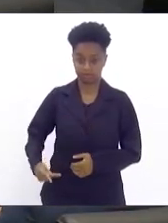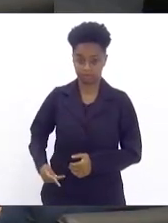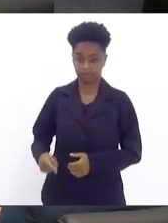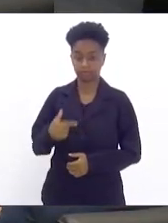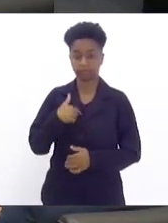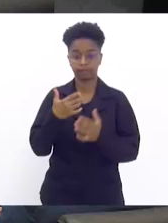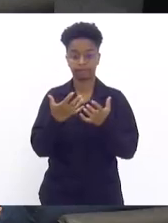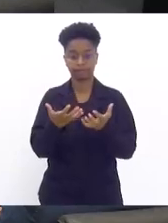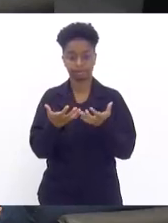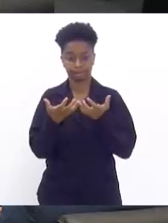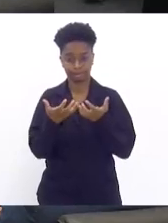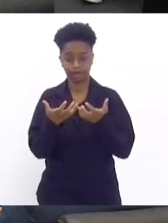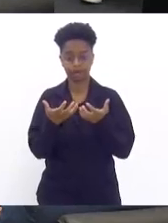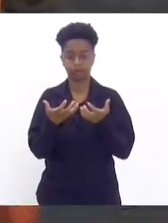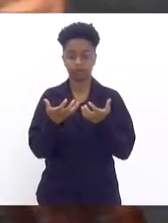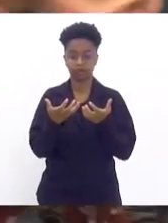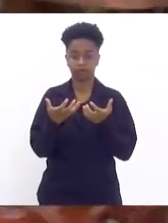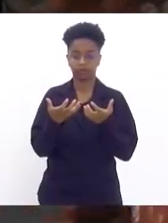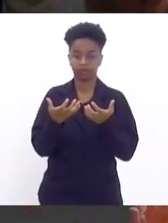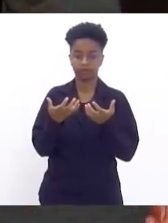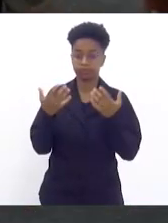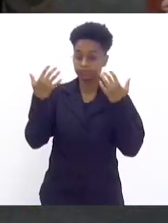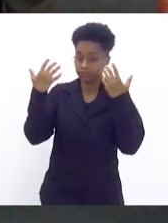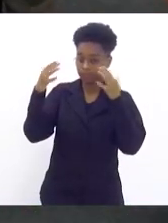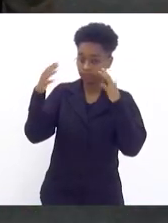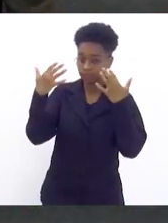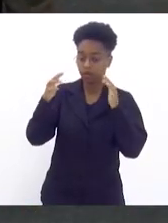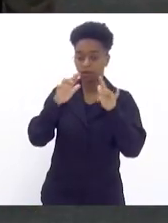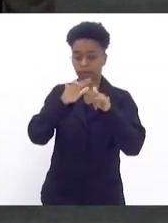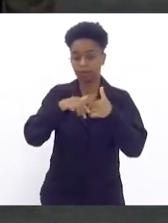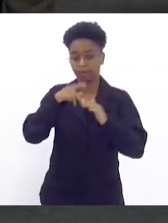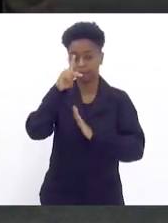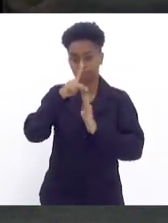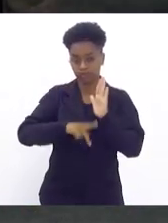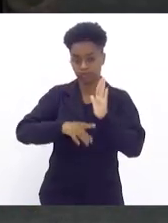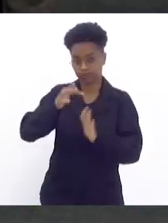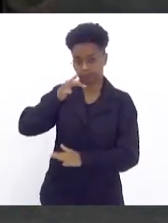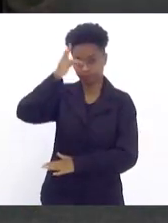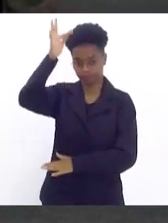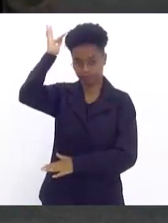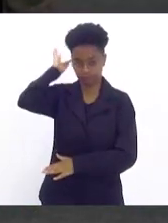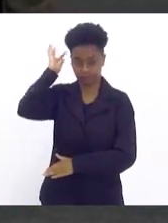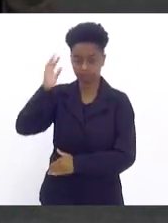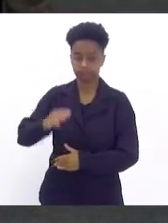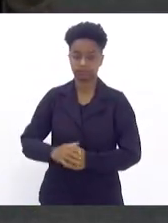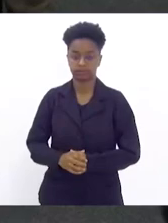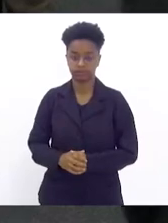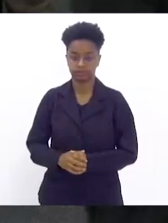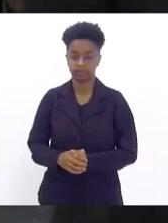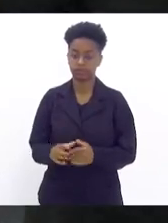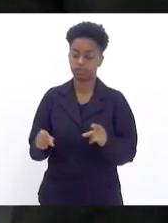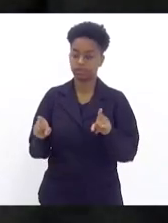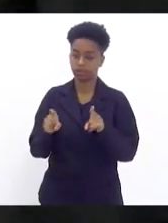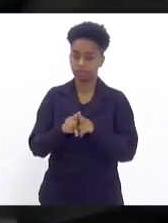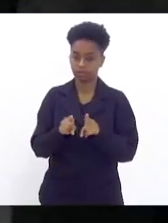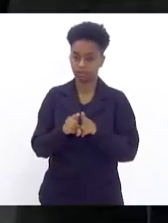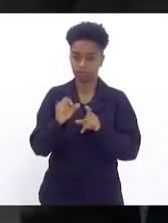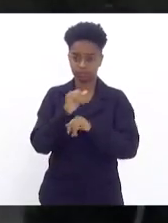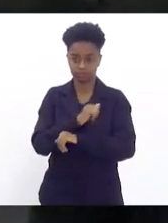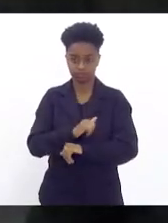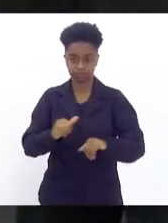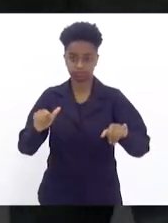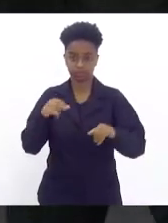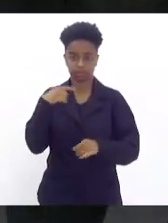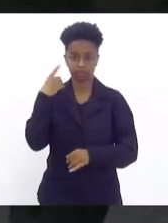de felicitar o projeto do deputado Fred Pacheco e reafirmar deputado